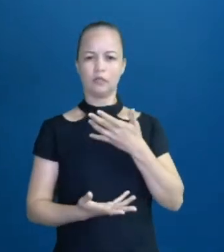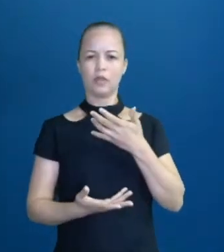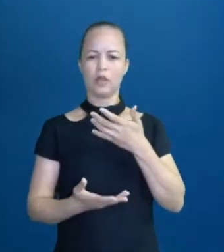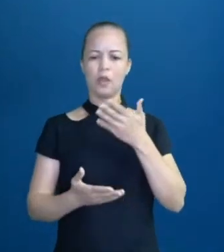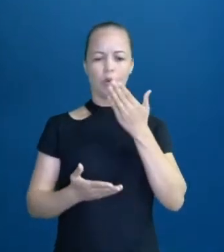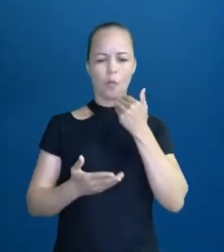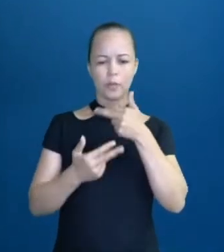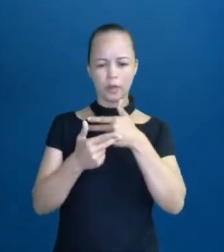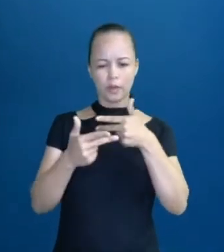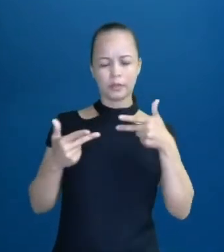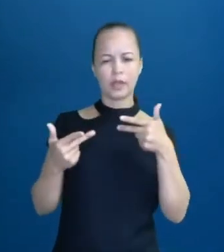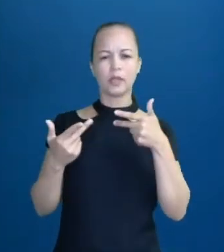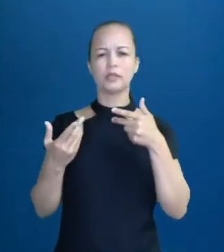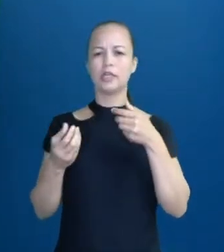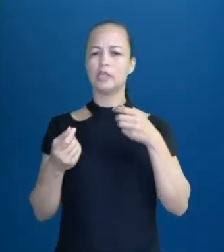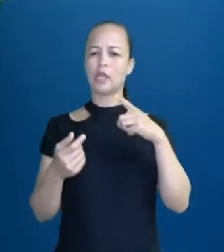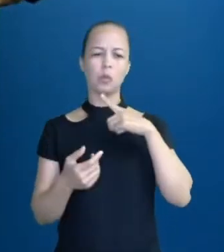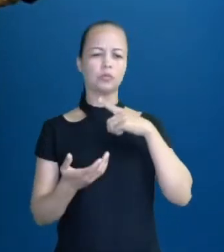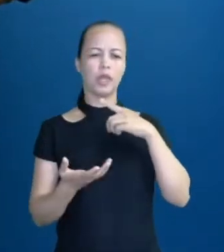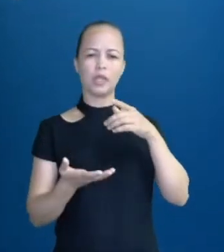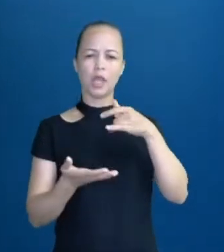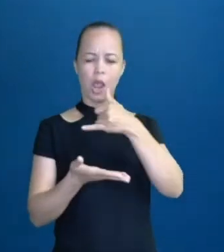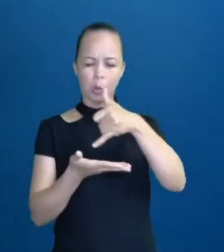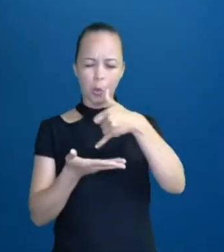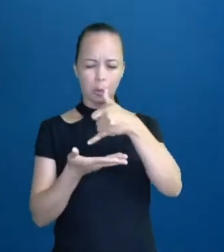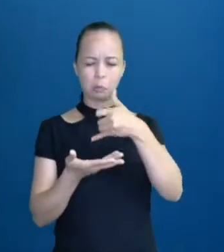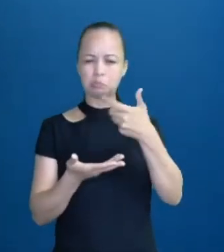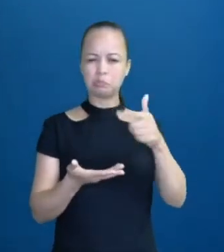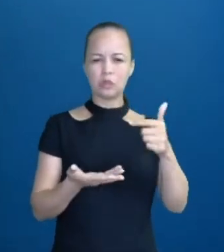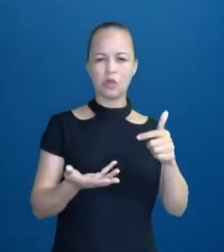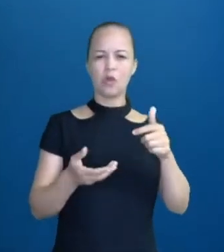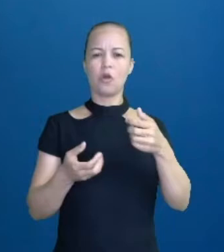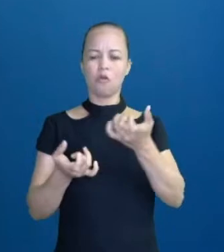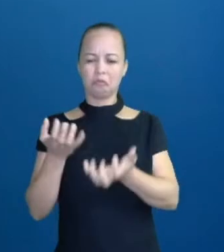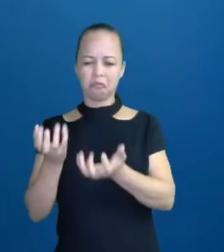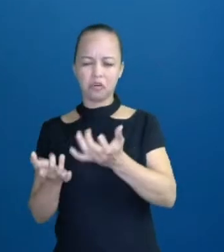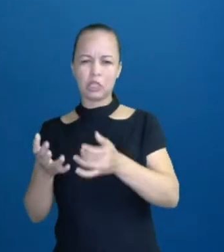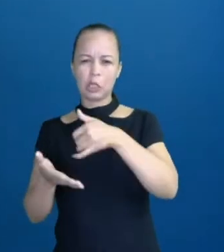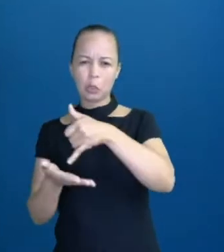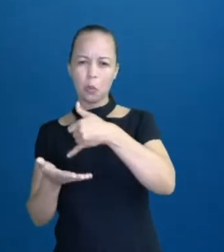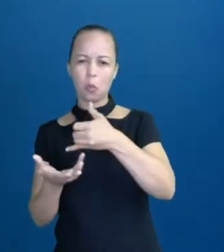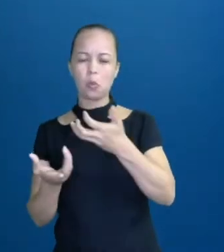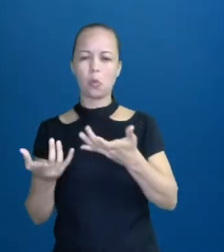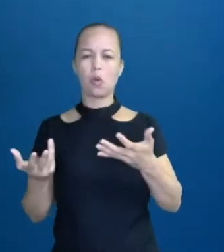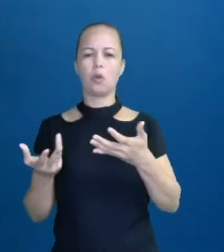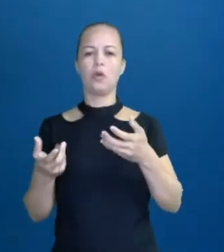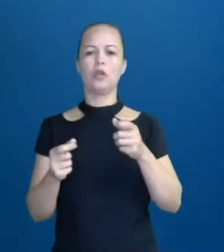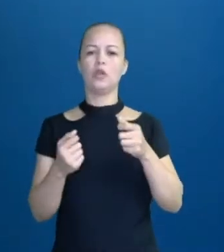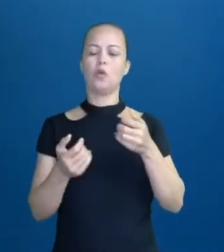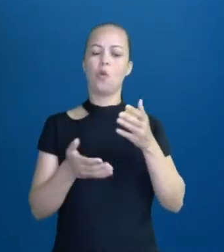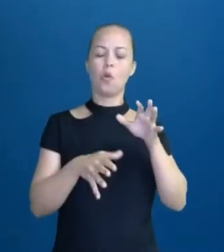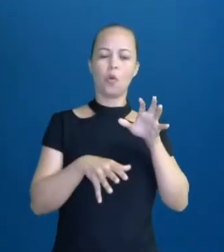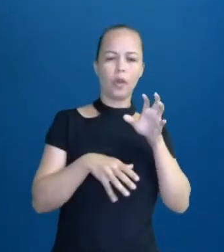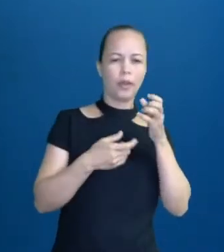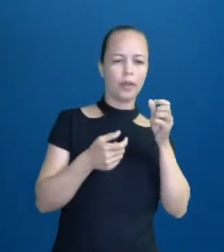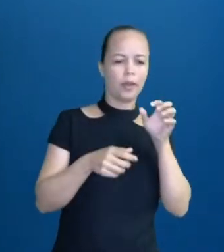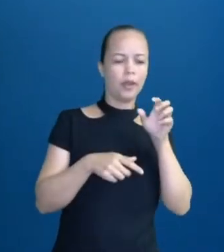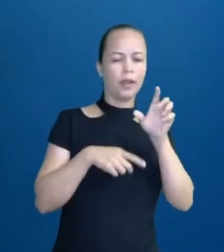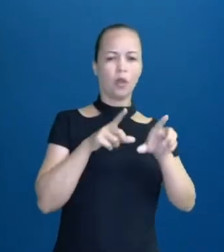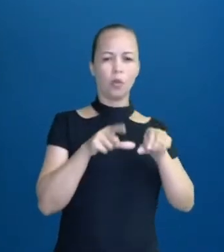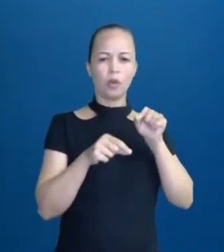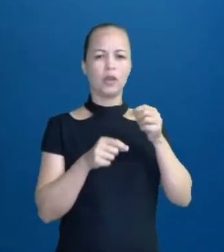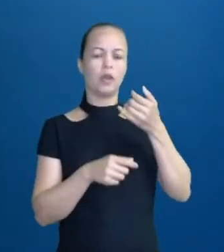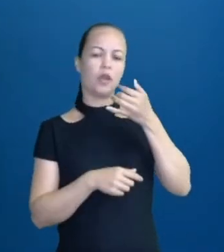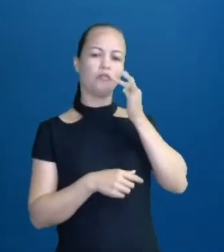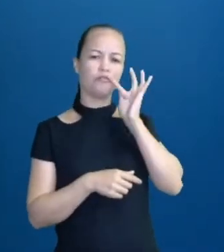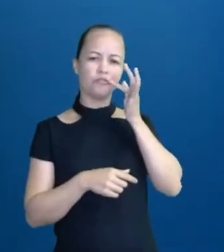não possuam muita gordura em excesso, evitar frituras, procurar comer frutas, se alimentar,